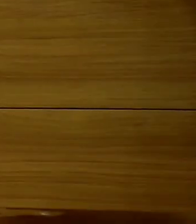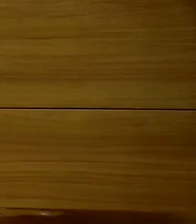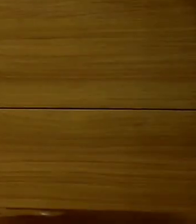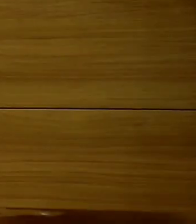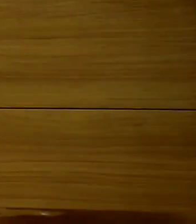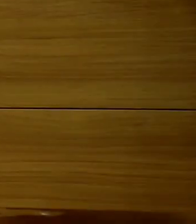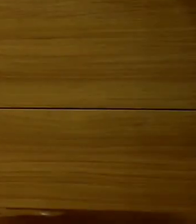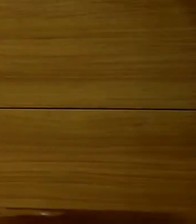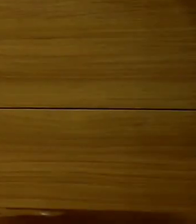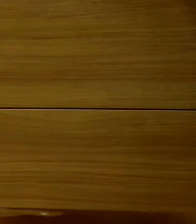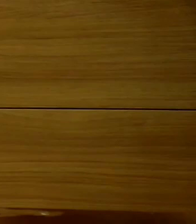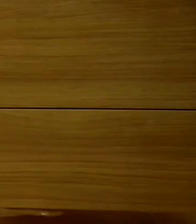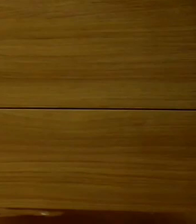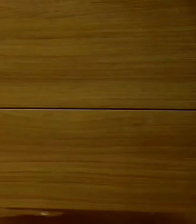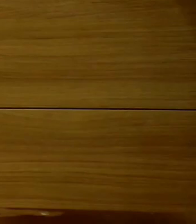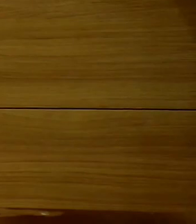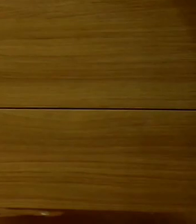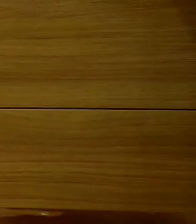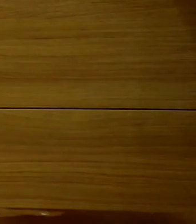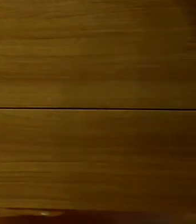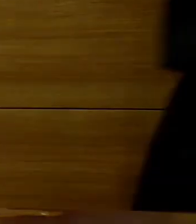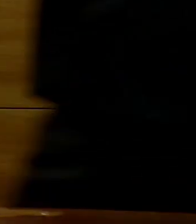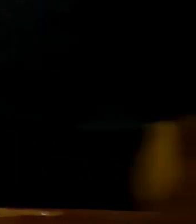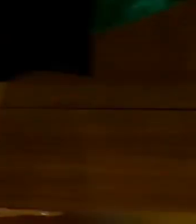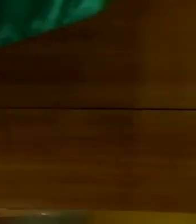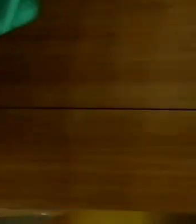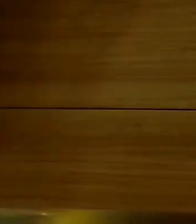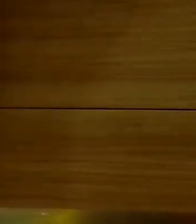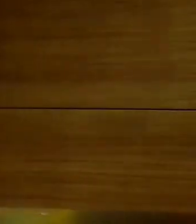Sob a proteção de Deus, declaro aberta a presente sessão.